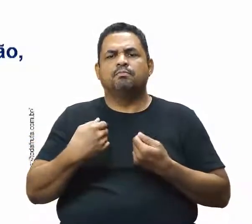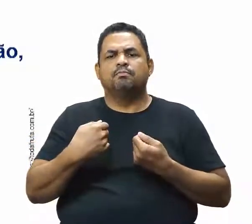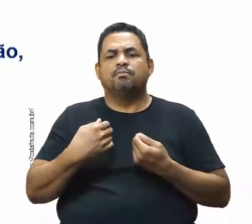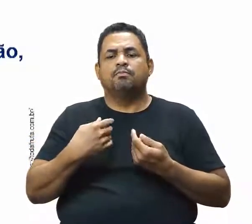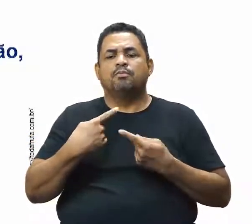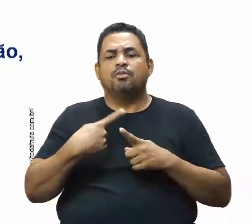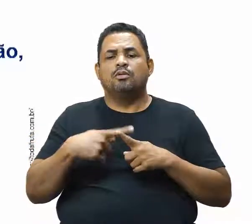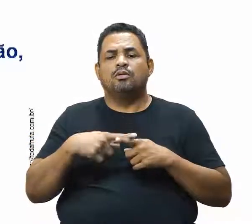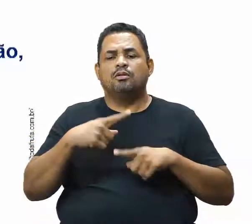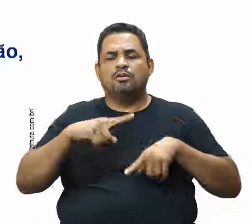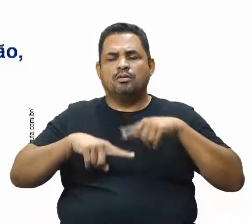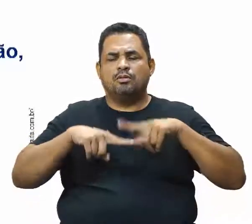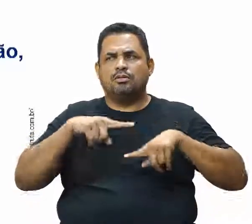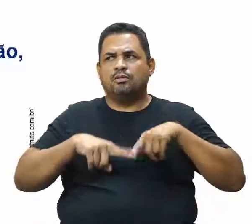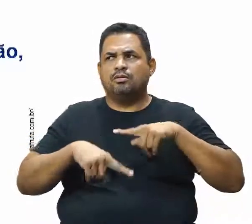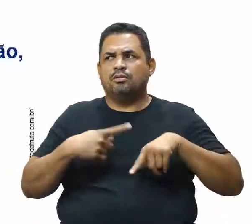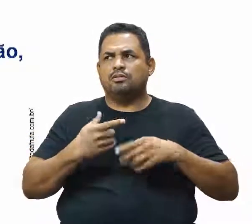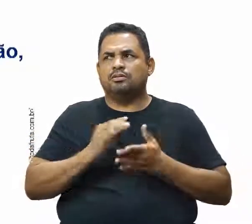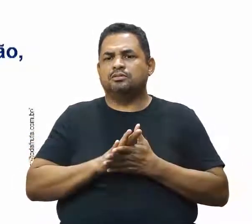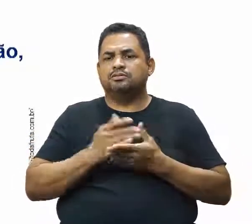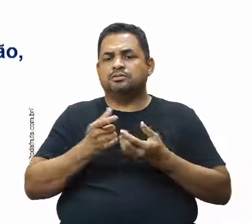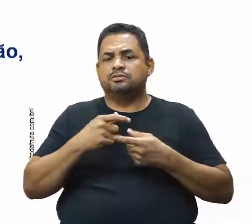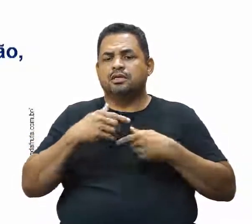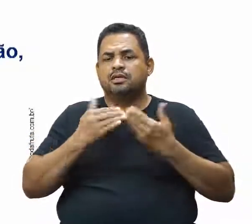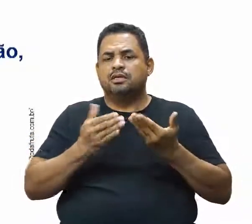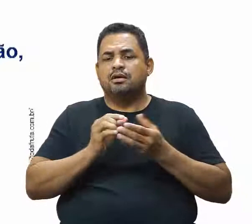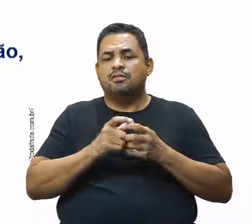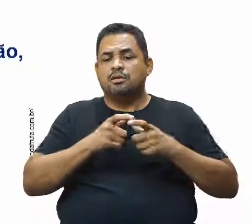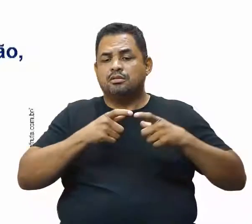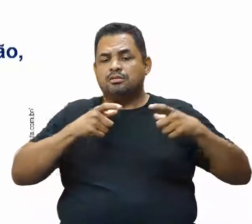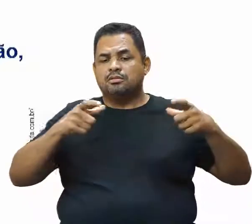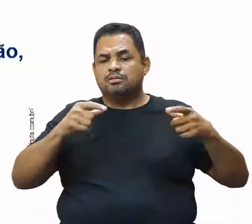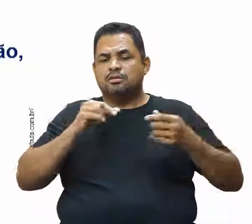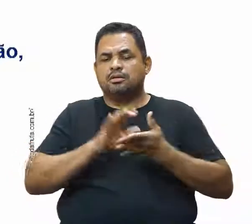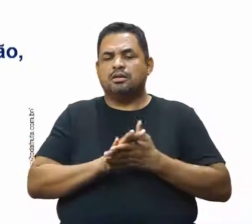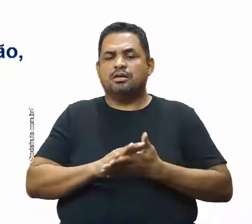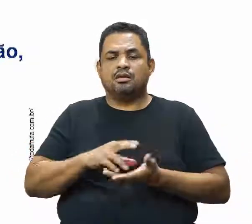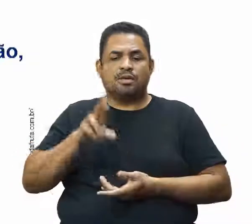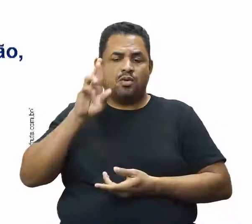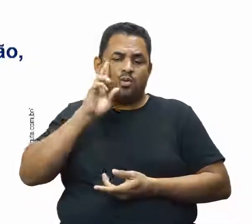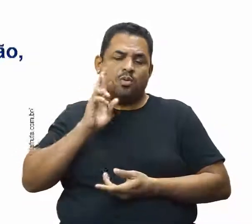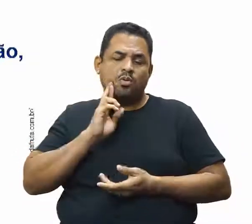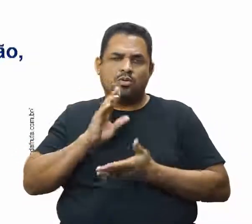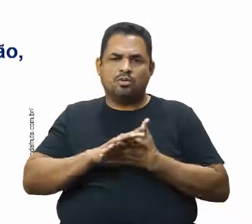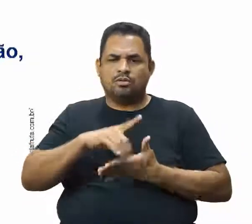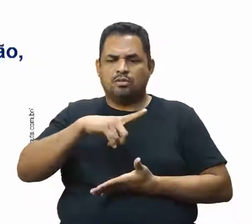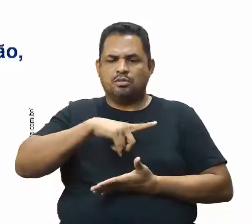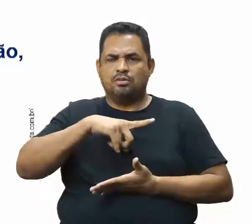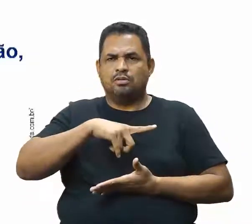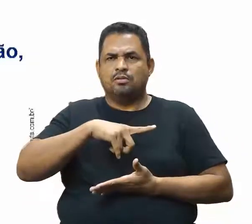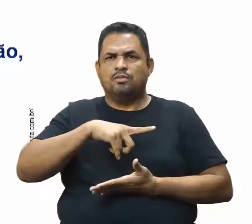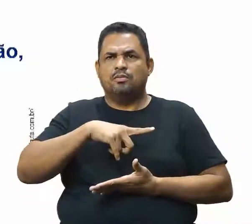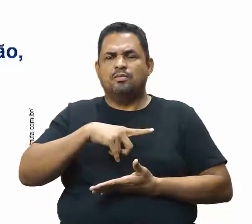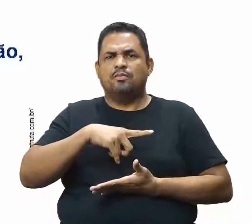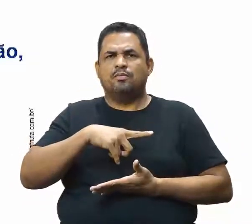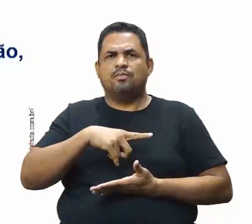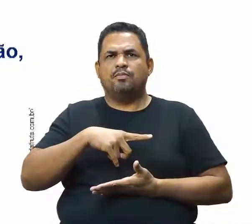como um produto que está crescendo aqui no estado, que ainda tem muita